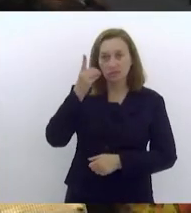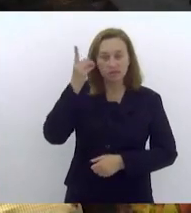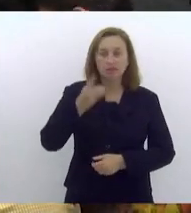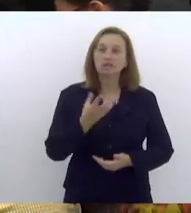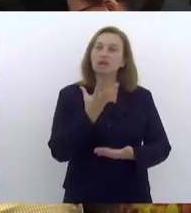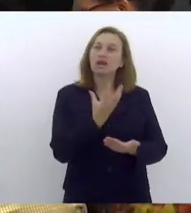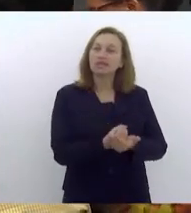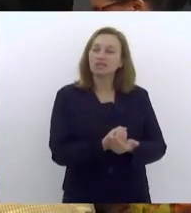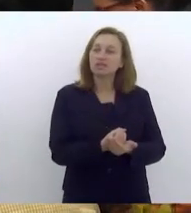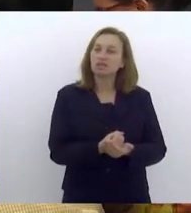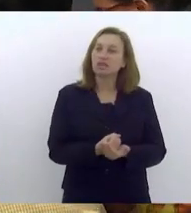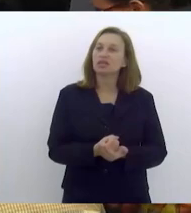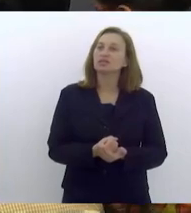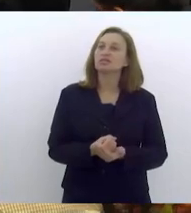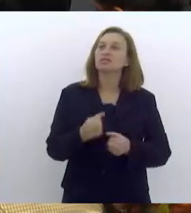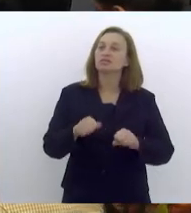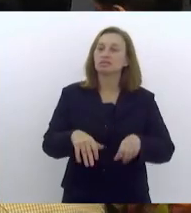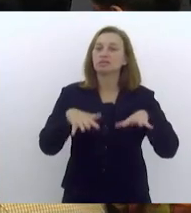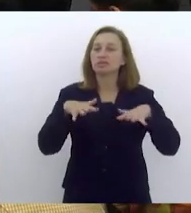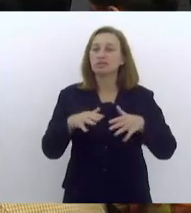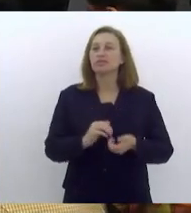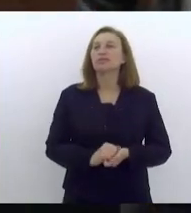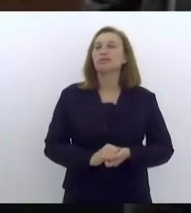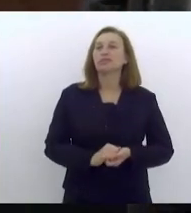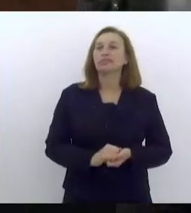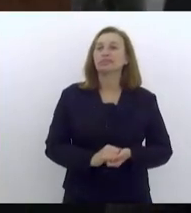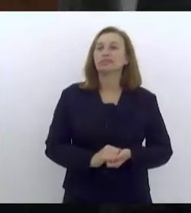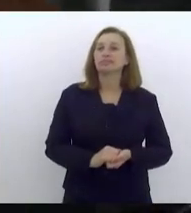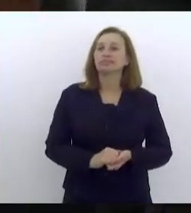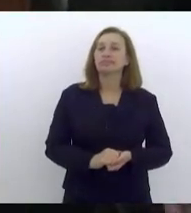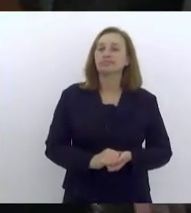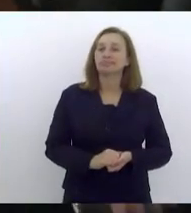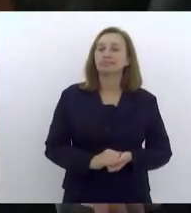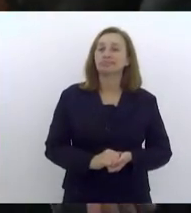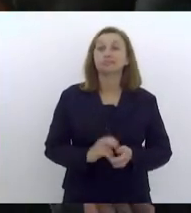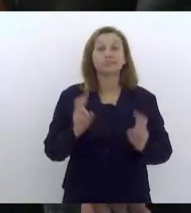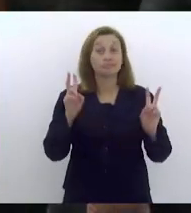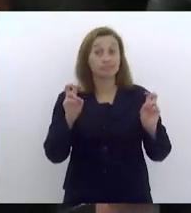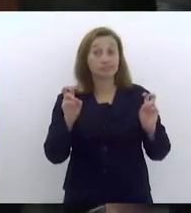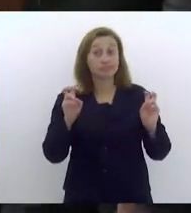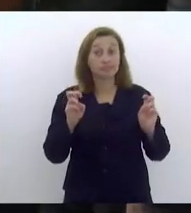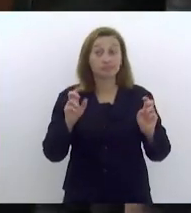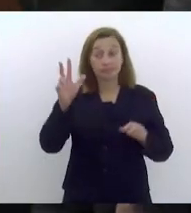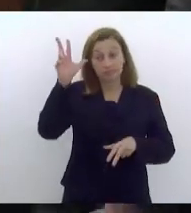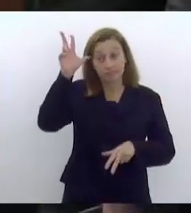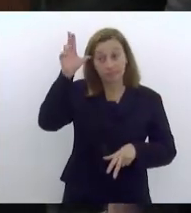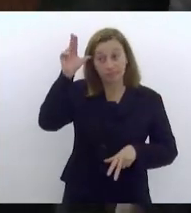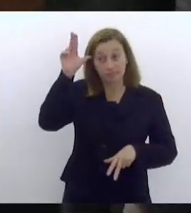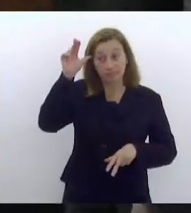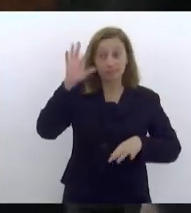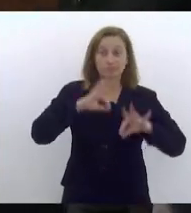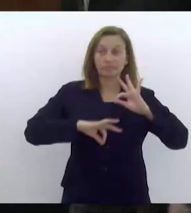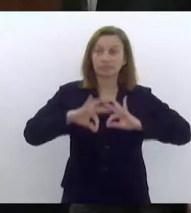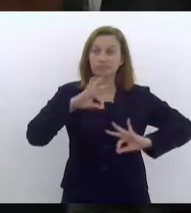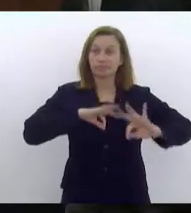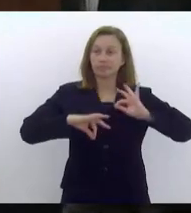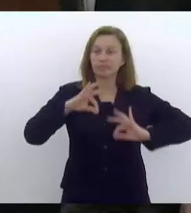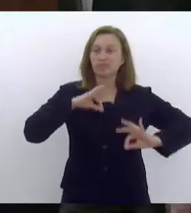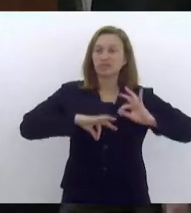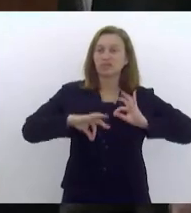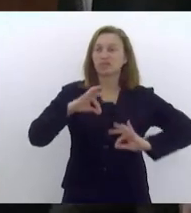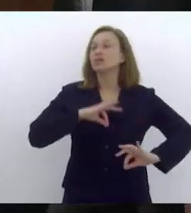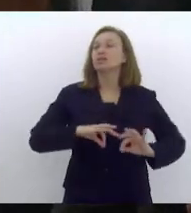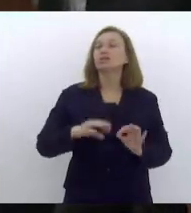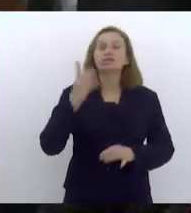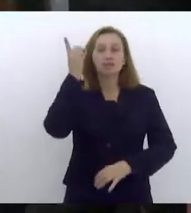deixar registrado durante a sessão plenária, que ainda sobre o caso do cavalo taradão, nós tivemos ali,